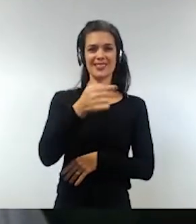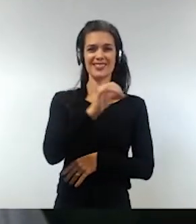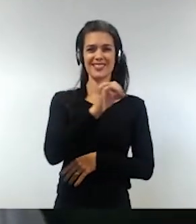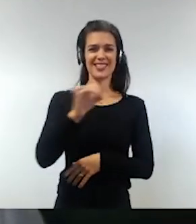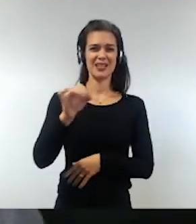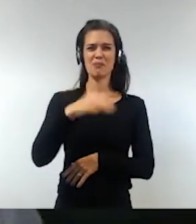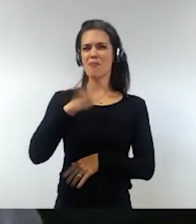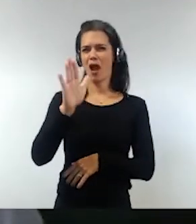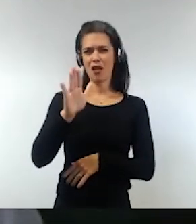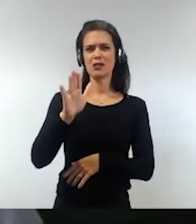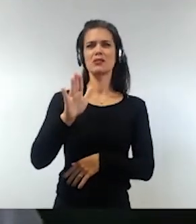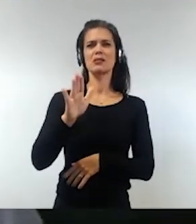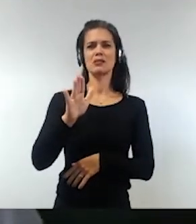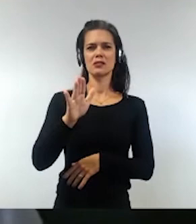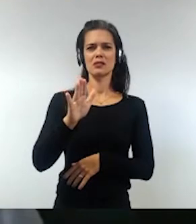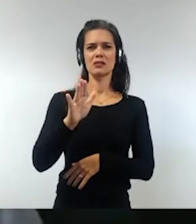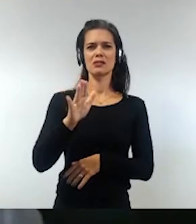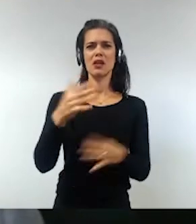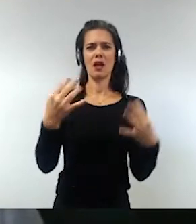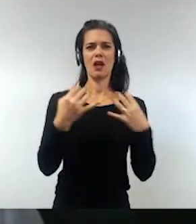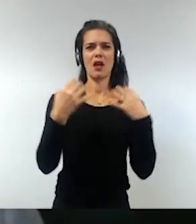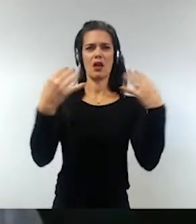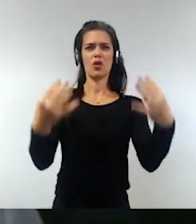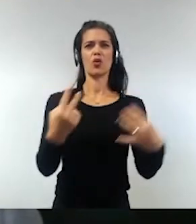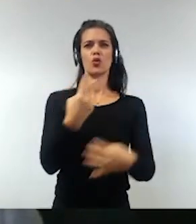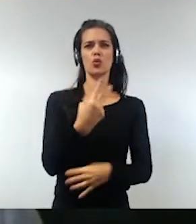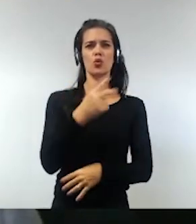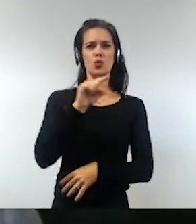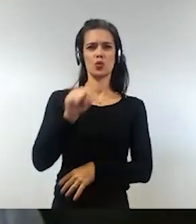4.700, mais de 4.700 audiências com